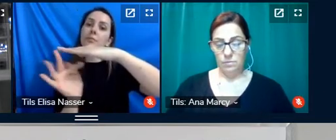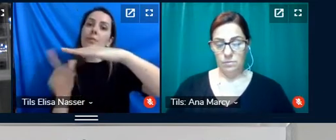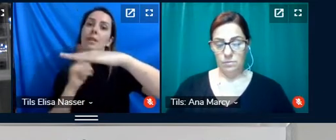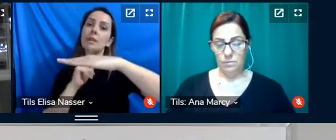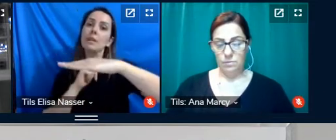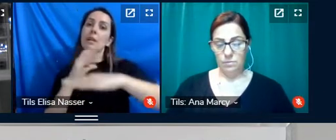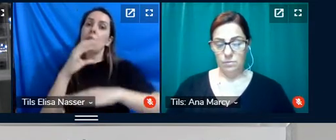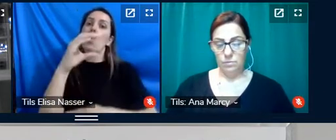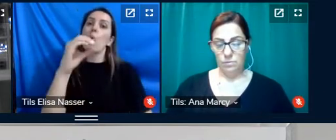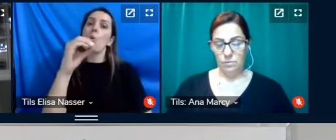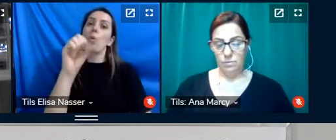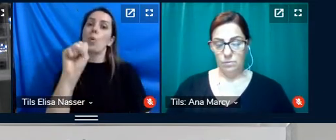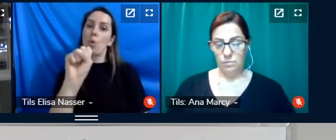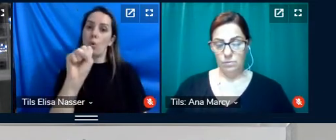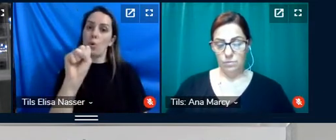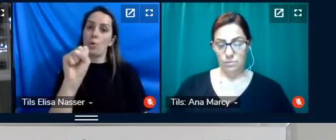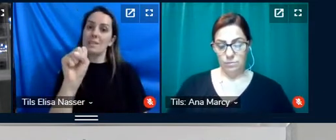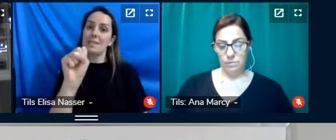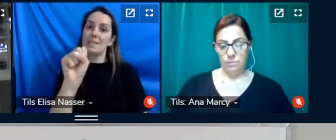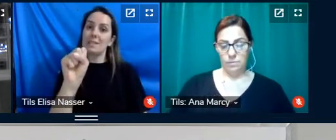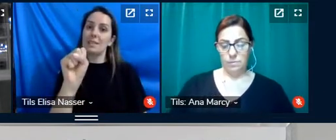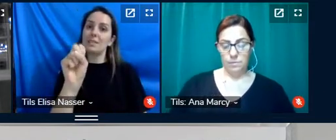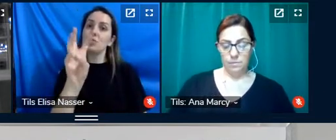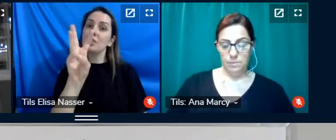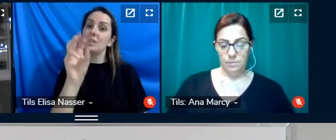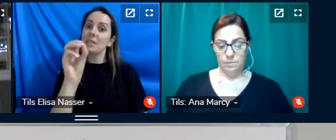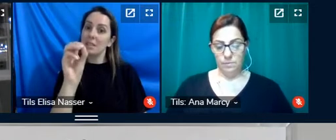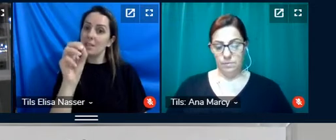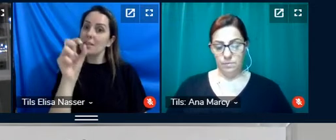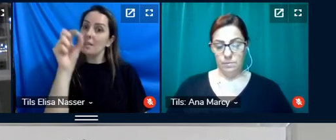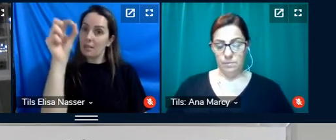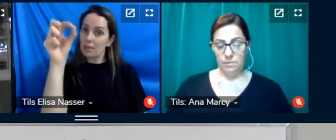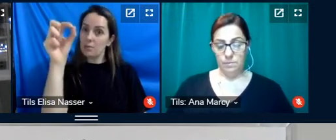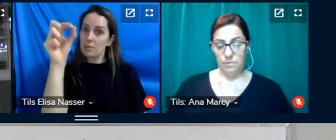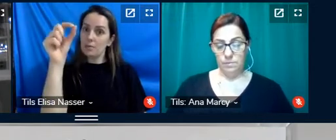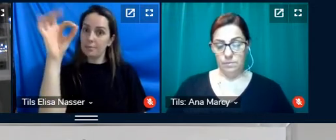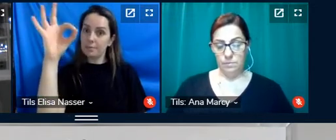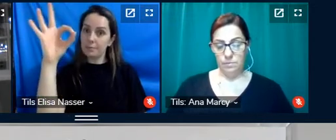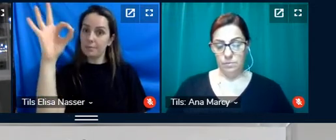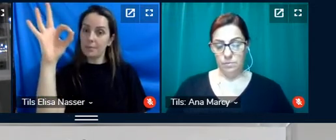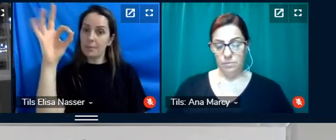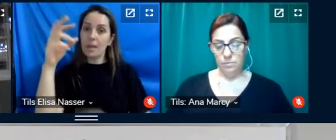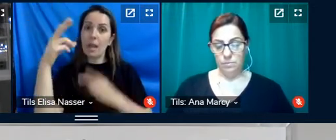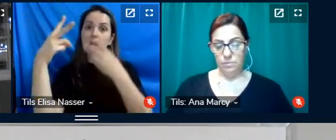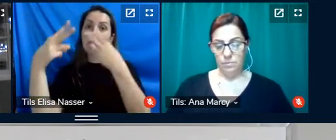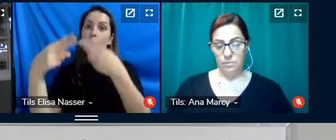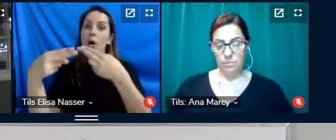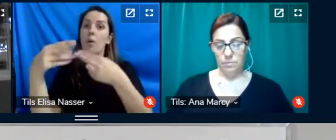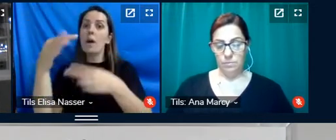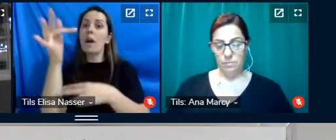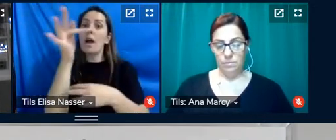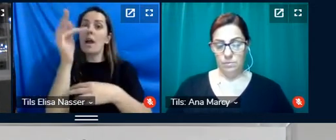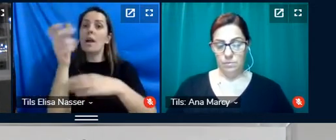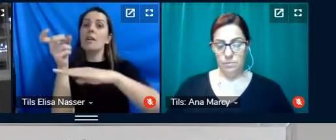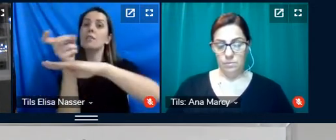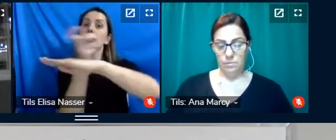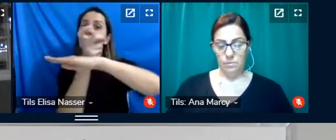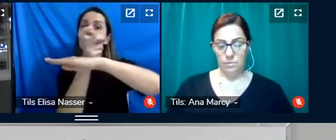cosseno de 30 graus igual a fx sobre